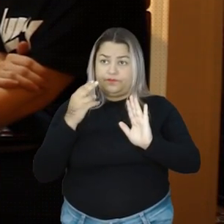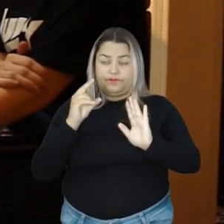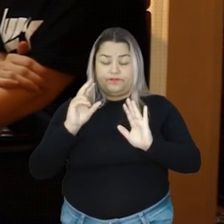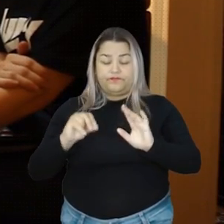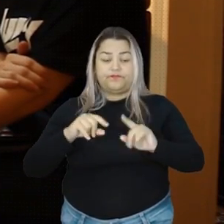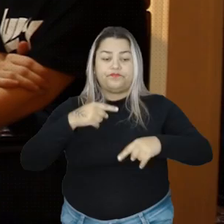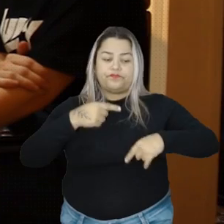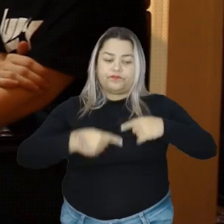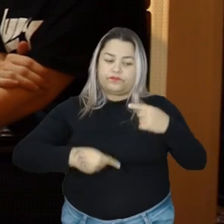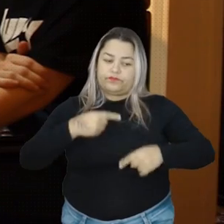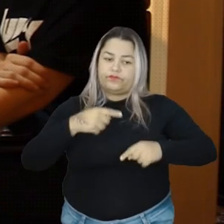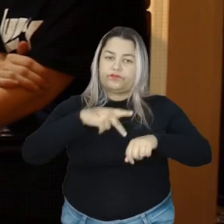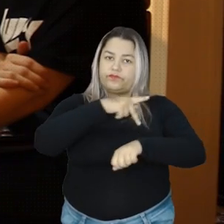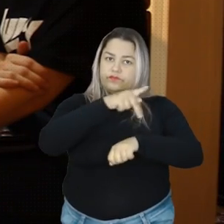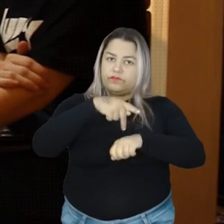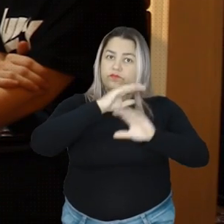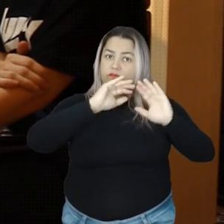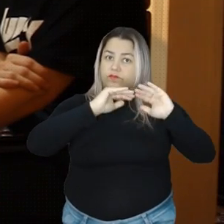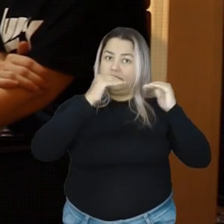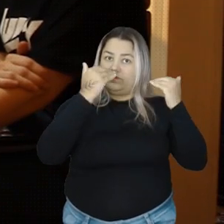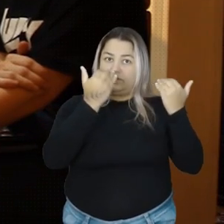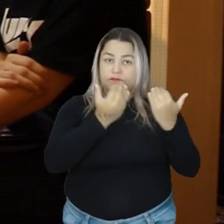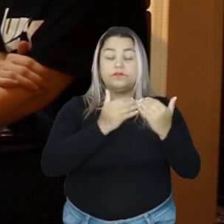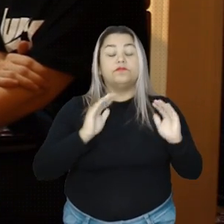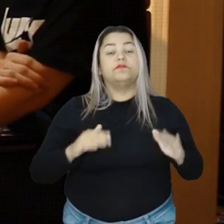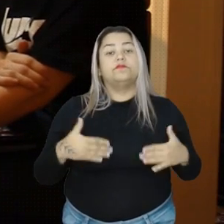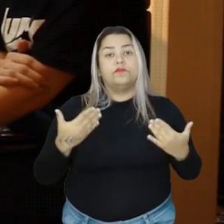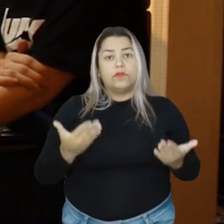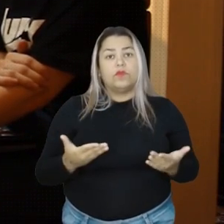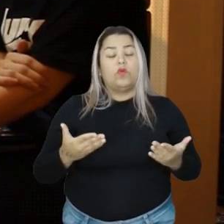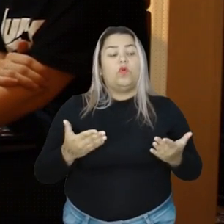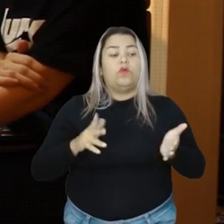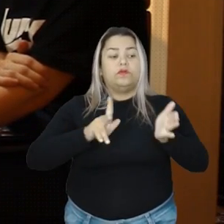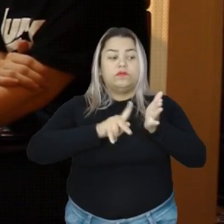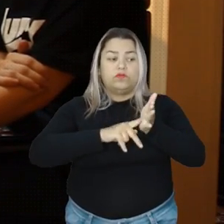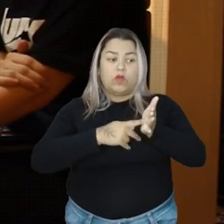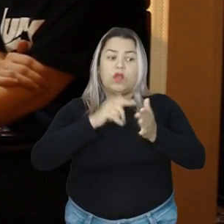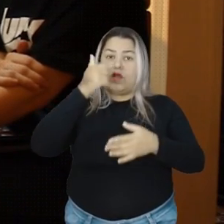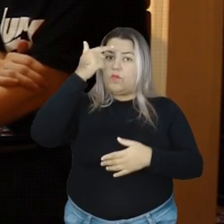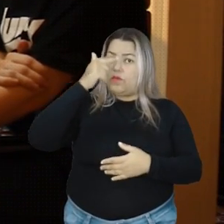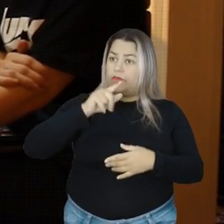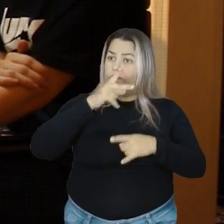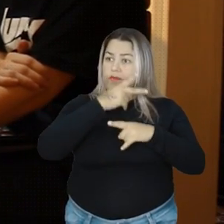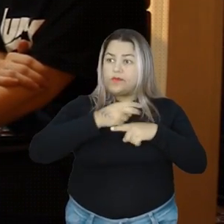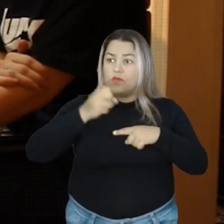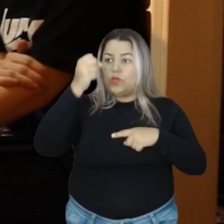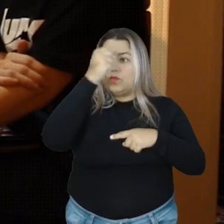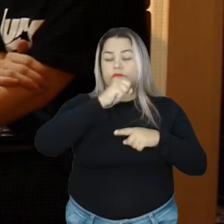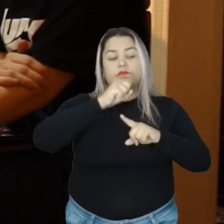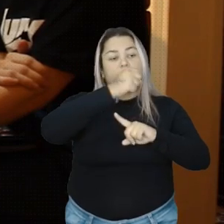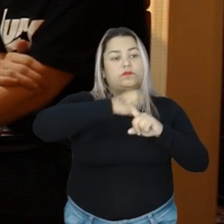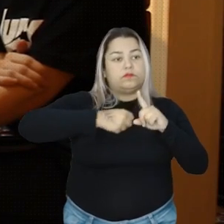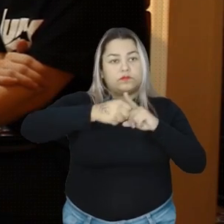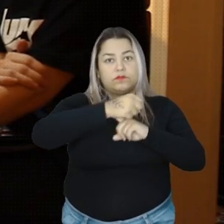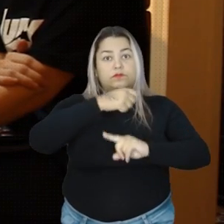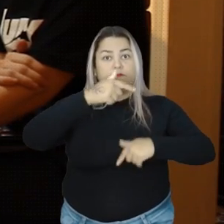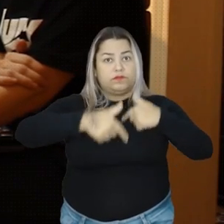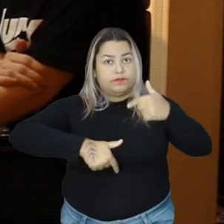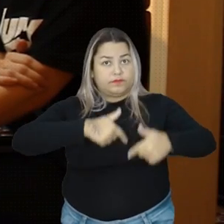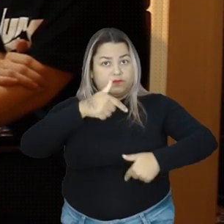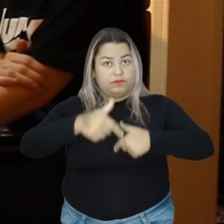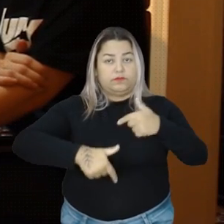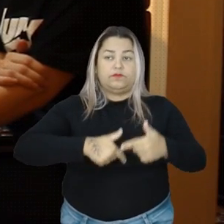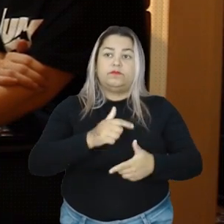seus países, das suas comunidades. Então, o sindicato é uma conquista social do povo trabalhador. Né? Sim.